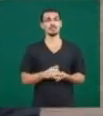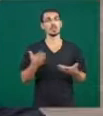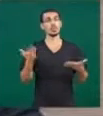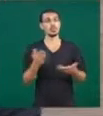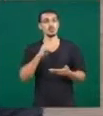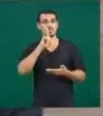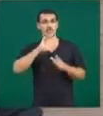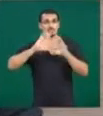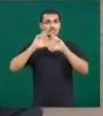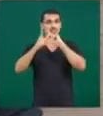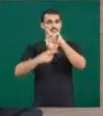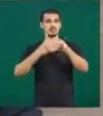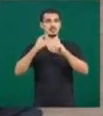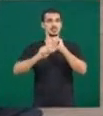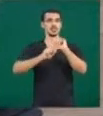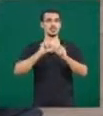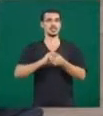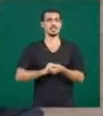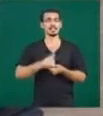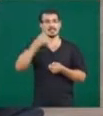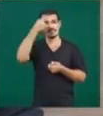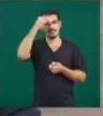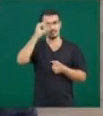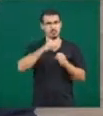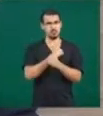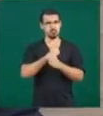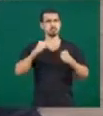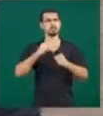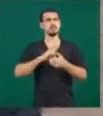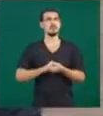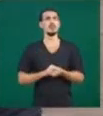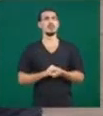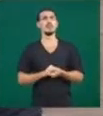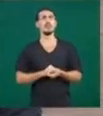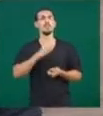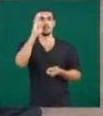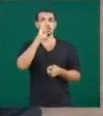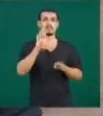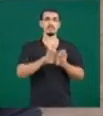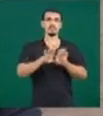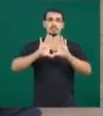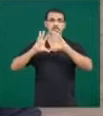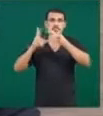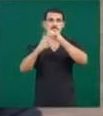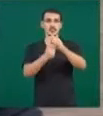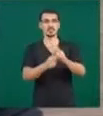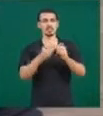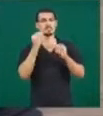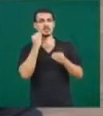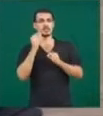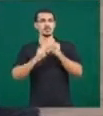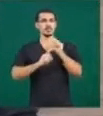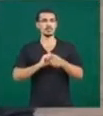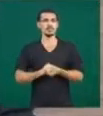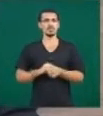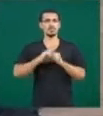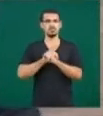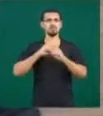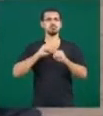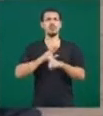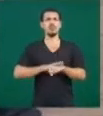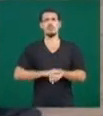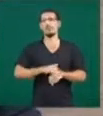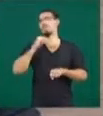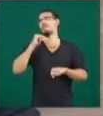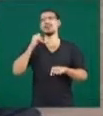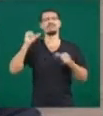Dia Internacional de Prevenção à Obesidade. O Brasil e o mundo têm tratado a obesidade como um dos maiores males à saúde, até porque está